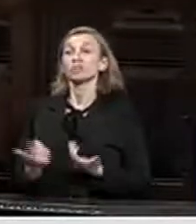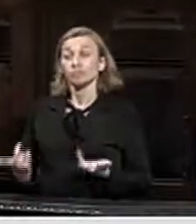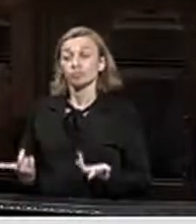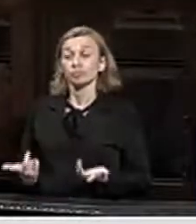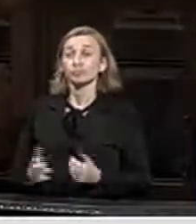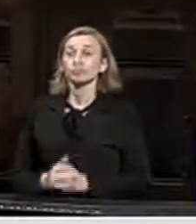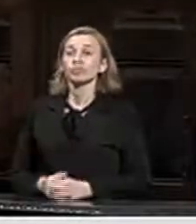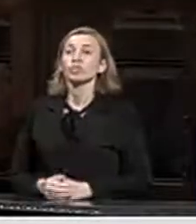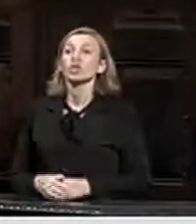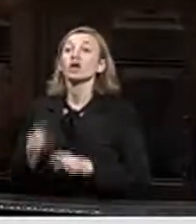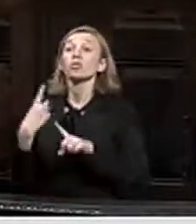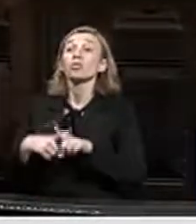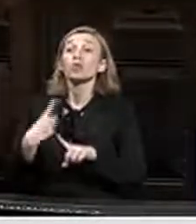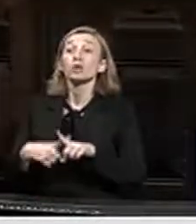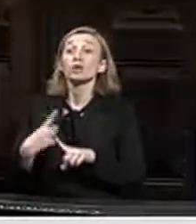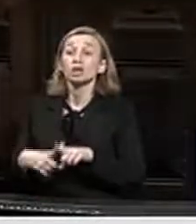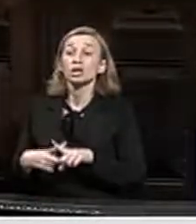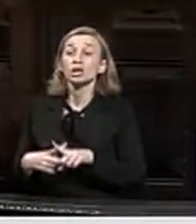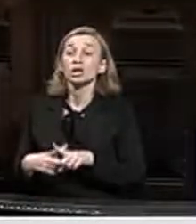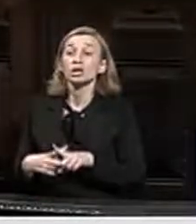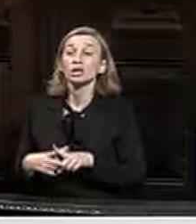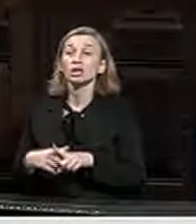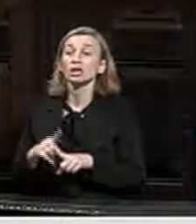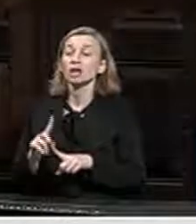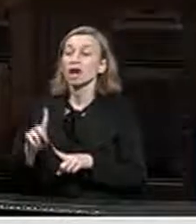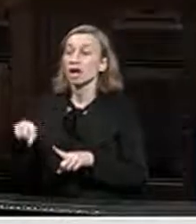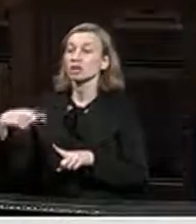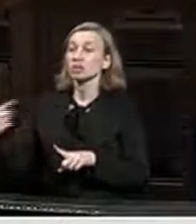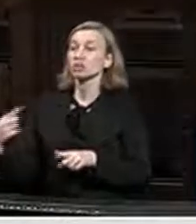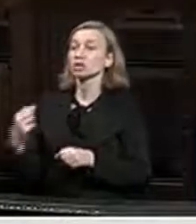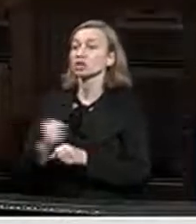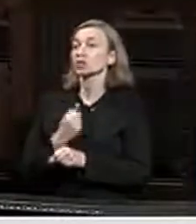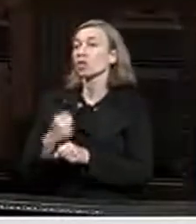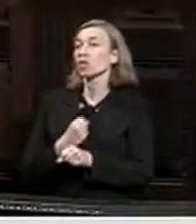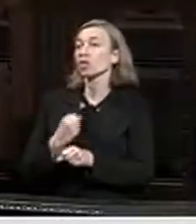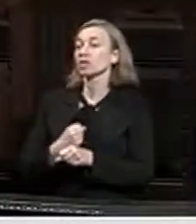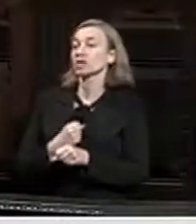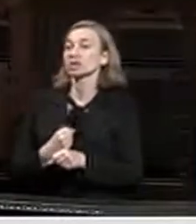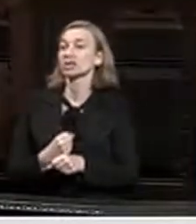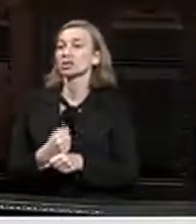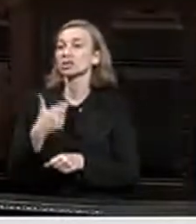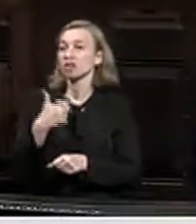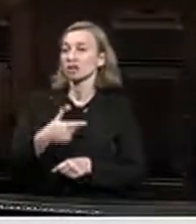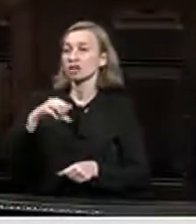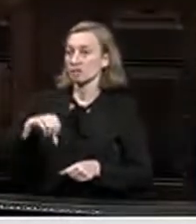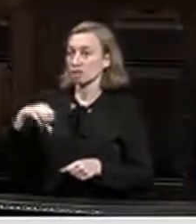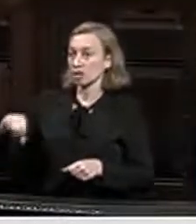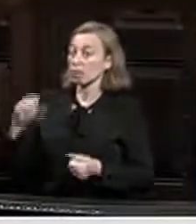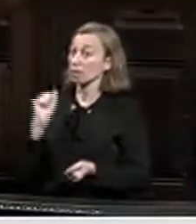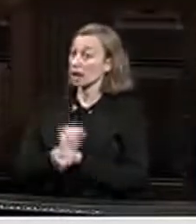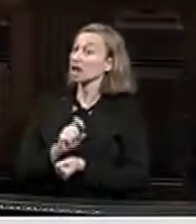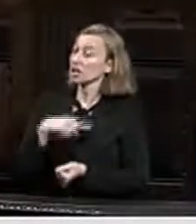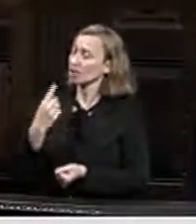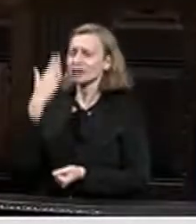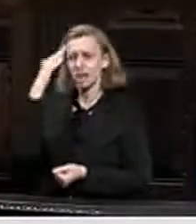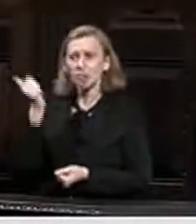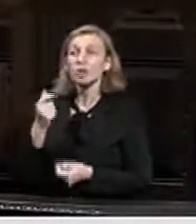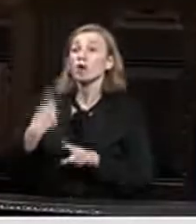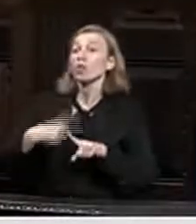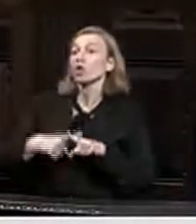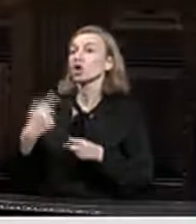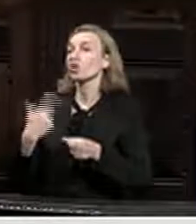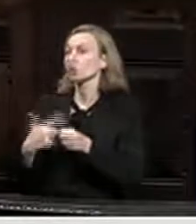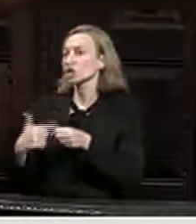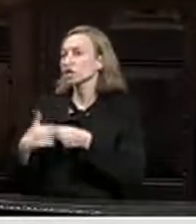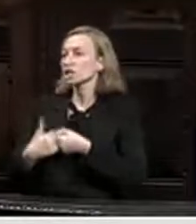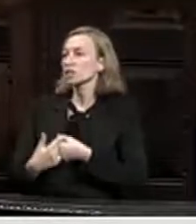financiamento. Porque as outras 299 obras paradas, senhor presidente, nós sabemos muito bem porque elas estão paradas. Porque o município do